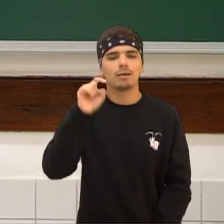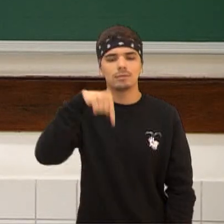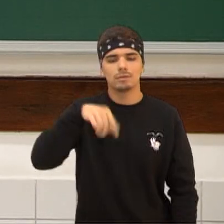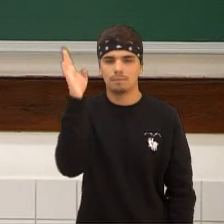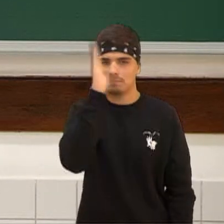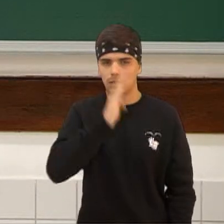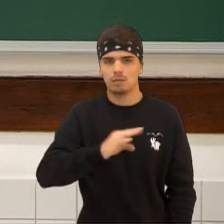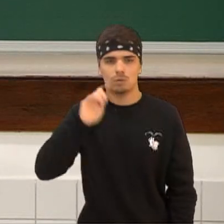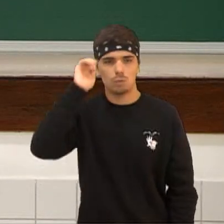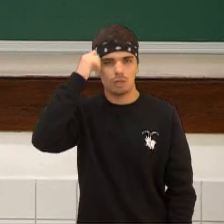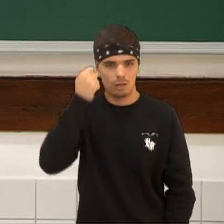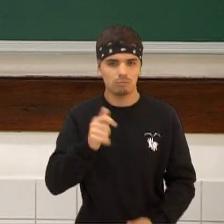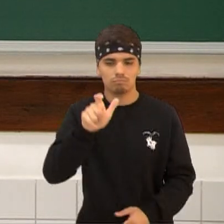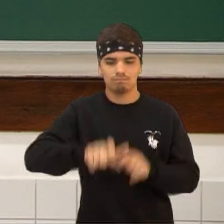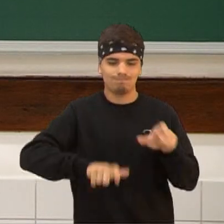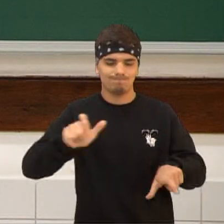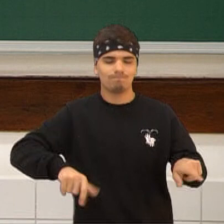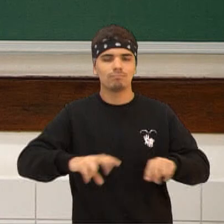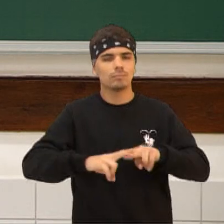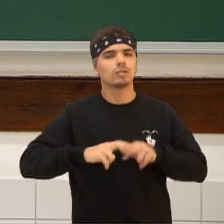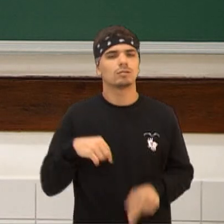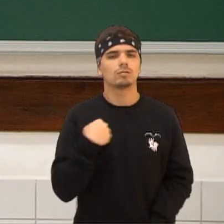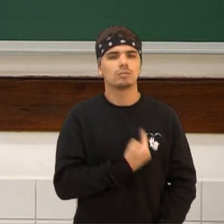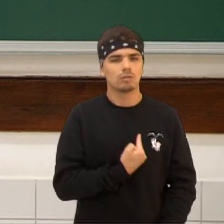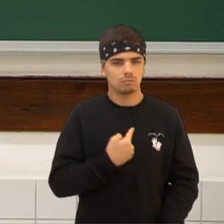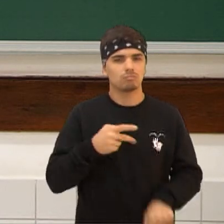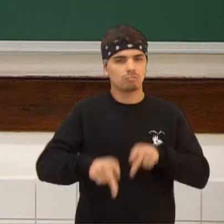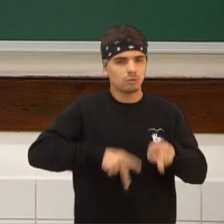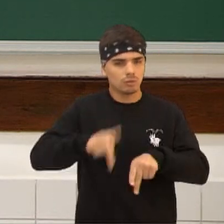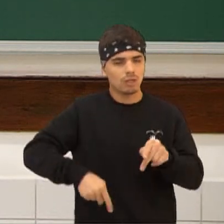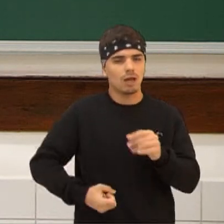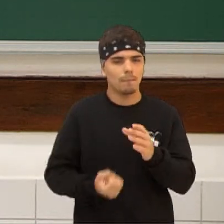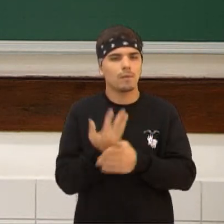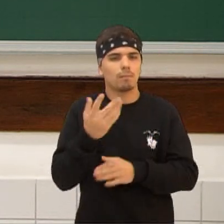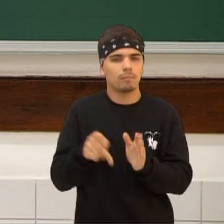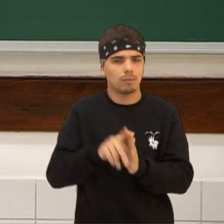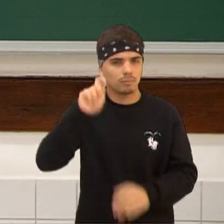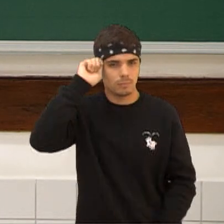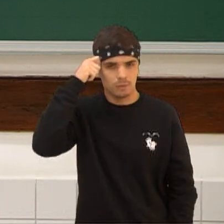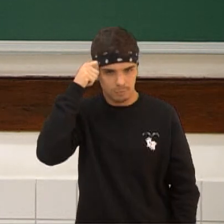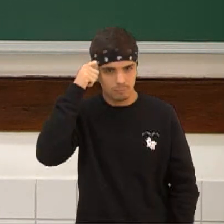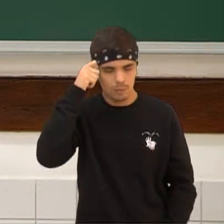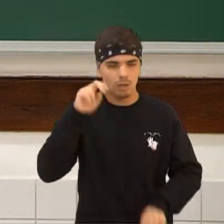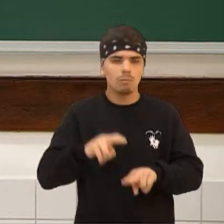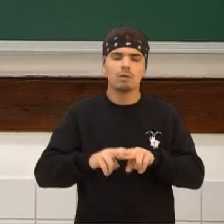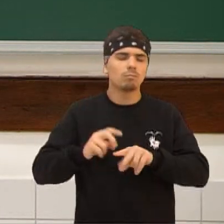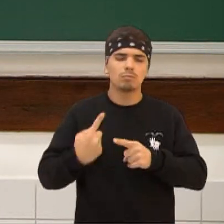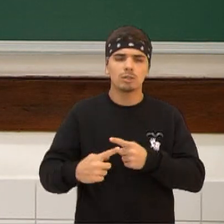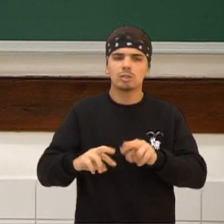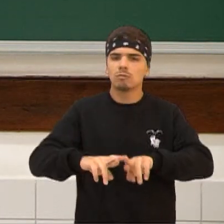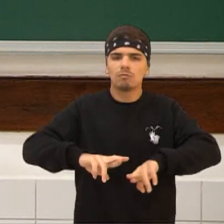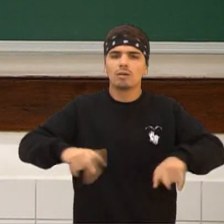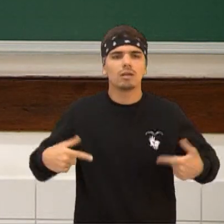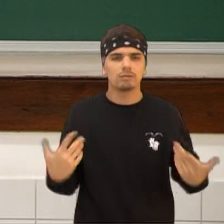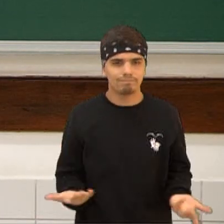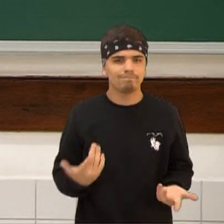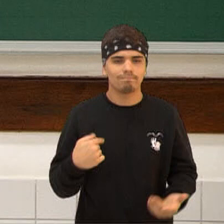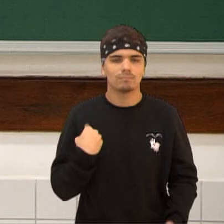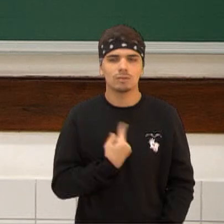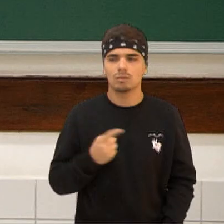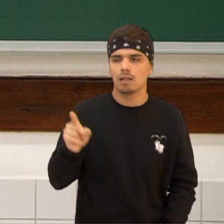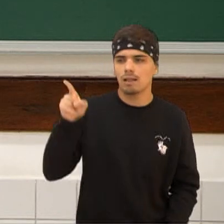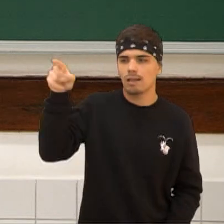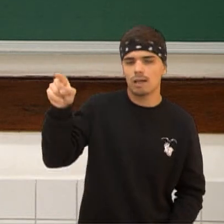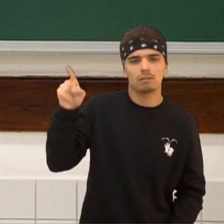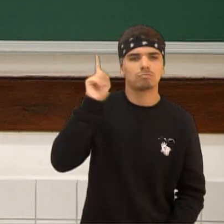aqui no Brasil, gente. Nossa população é a maioria formada por negros. Então, para que essa diferença? Mas por que a gente acha que lá nos